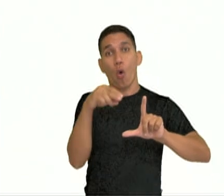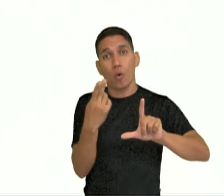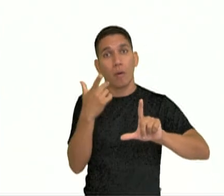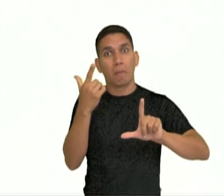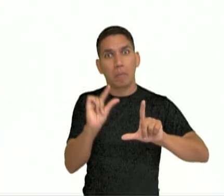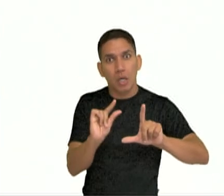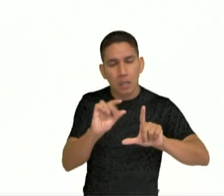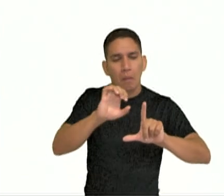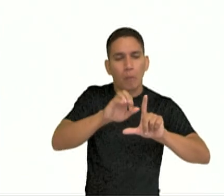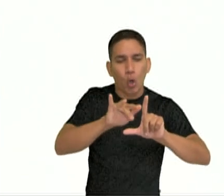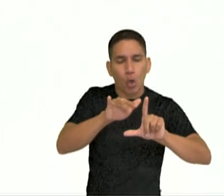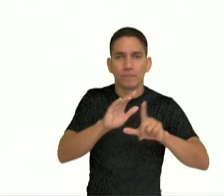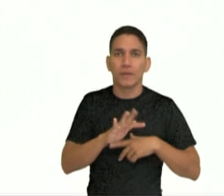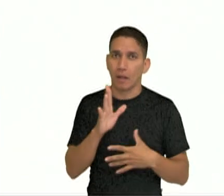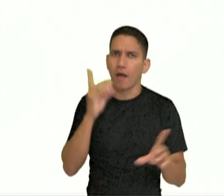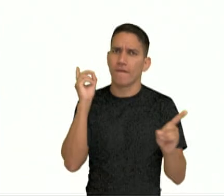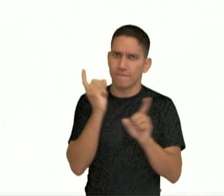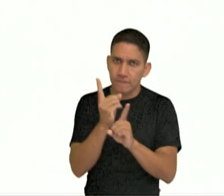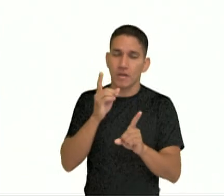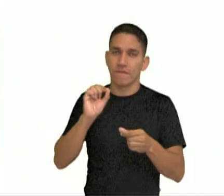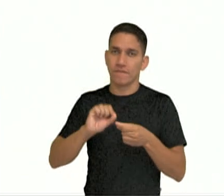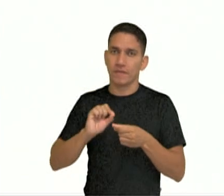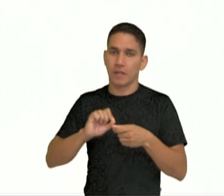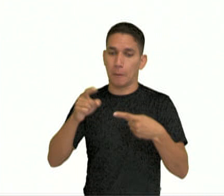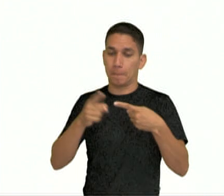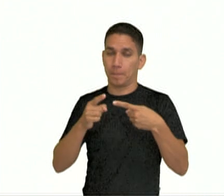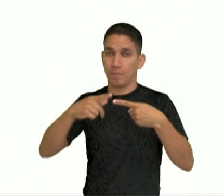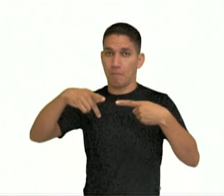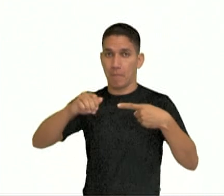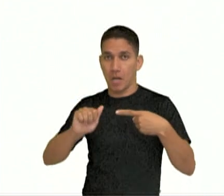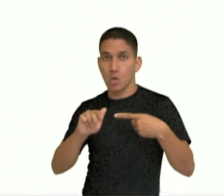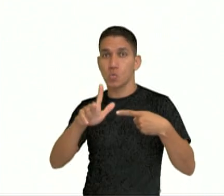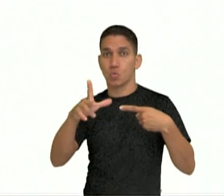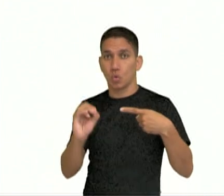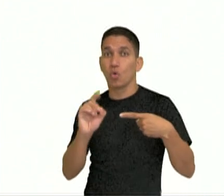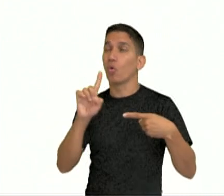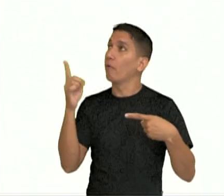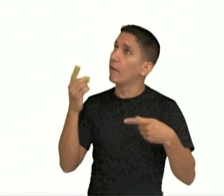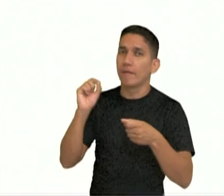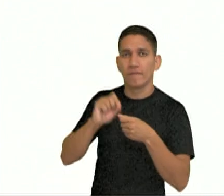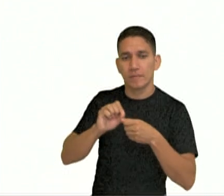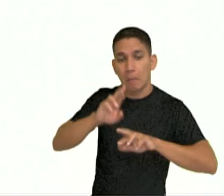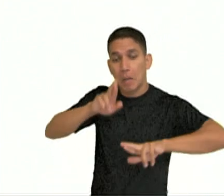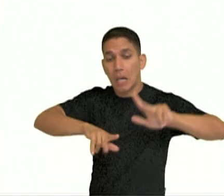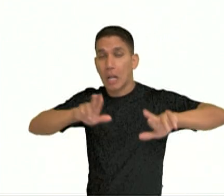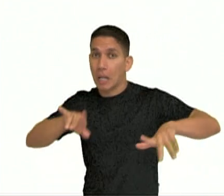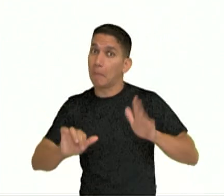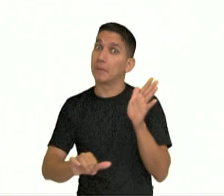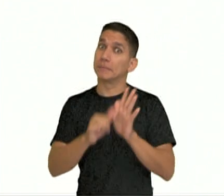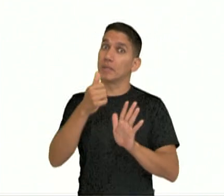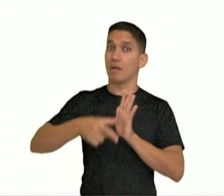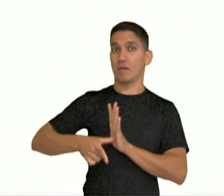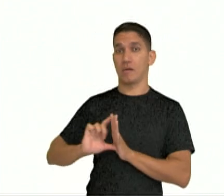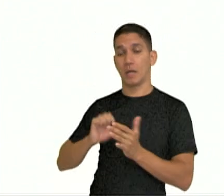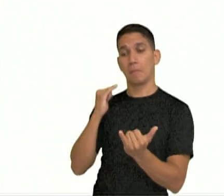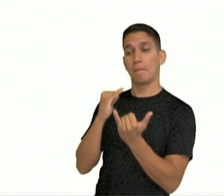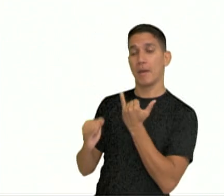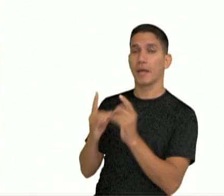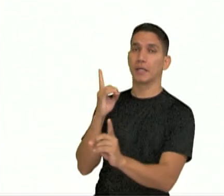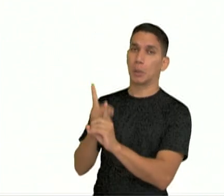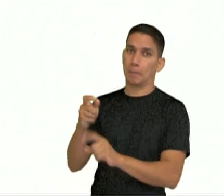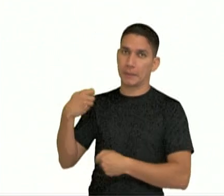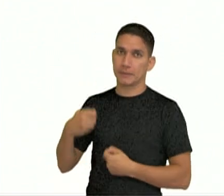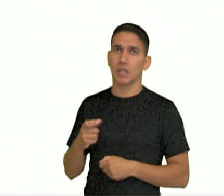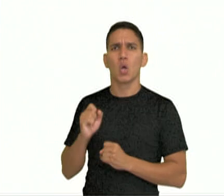Vamos conferir aqui, esses são os tempos do Paulo. Então, para a gente poder calcular a variância, a gente vai ter que ter primeiro a média. Então, a média,